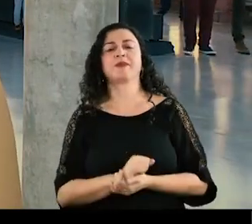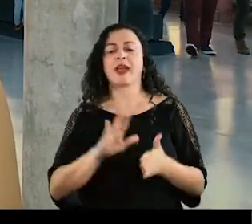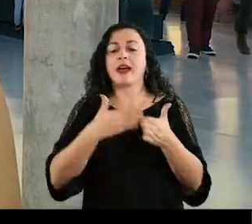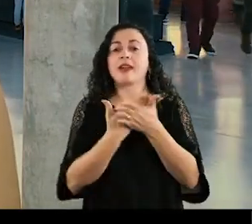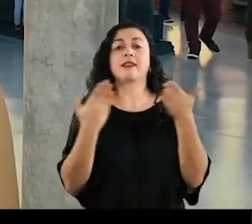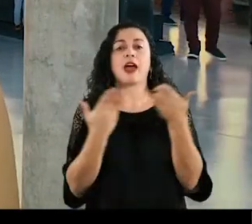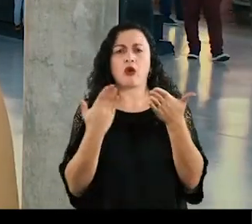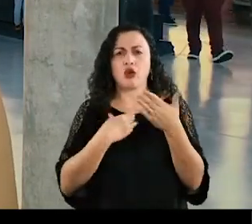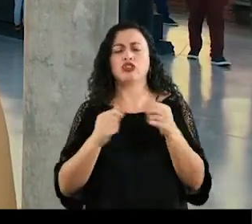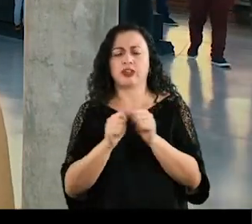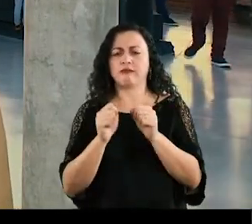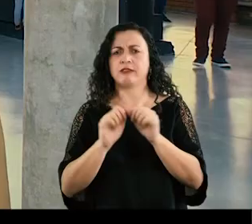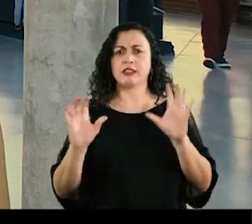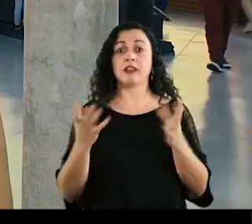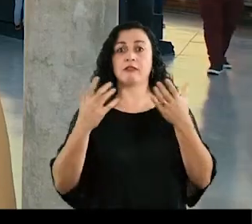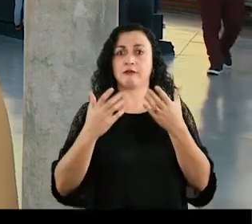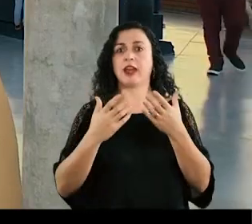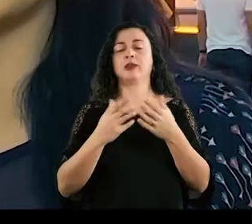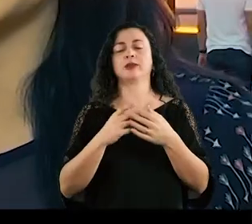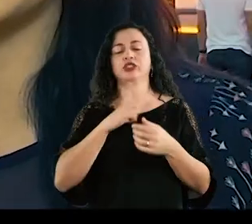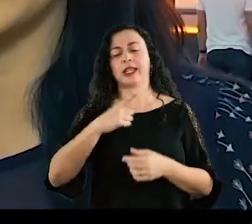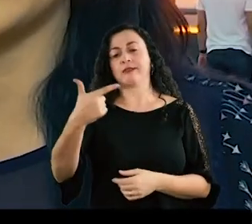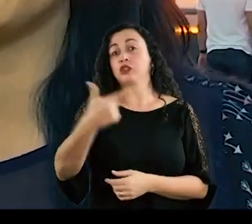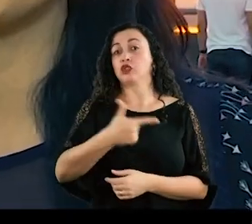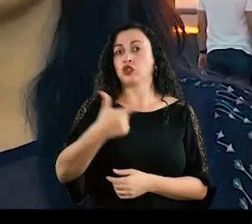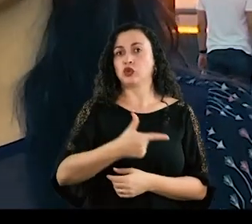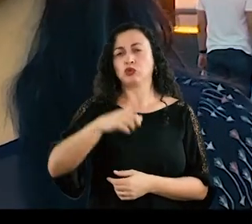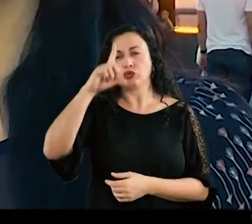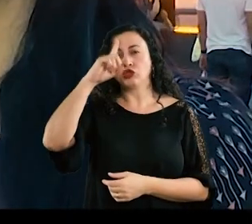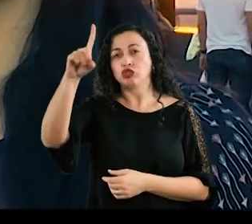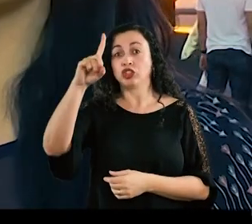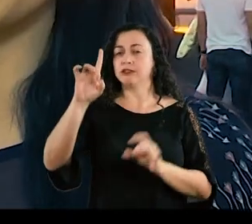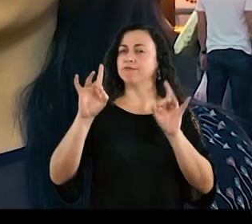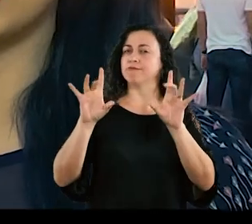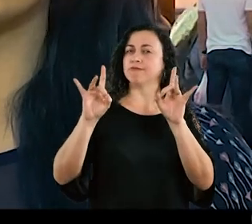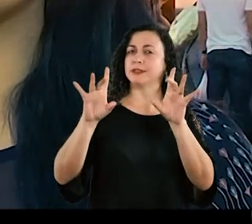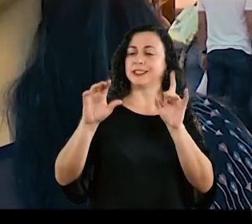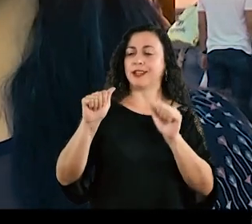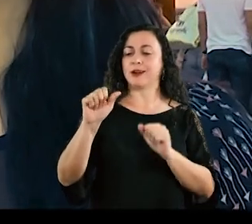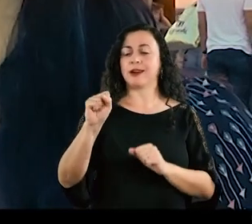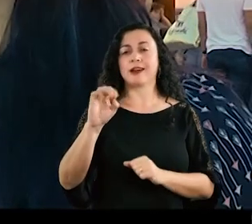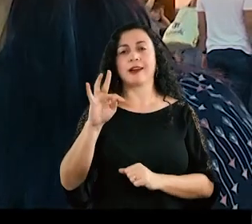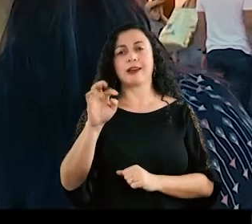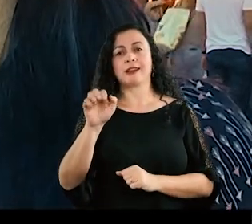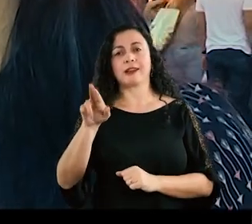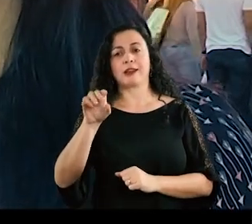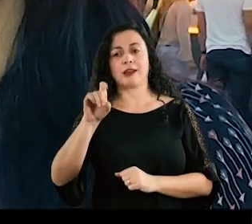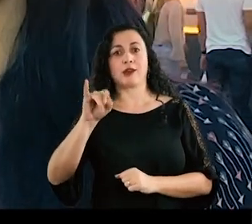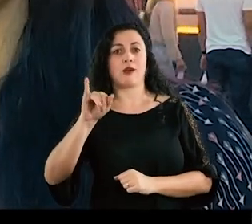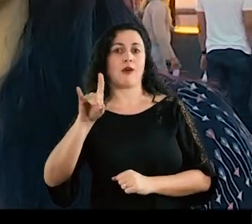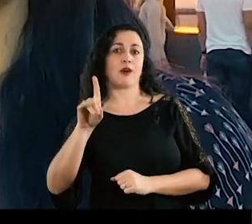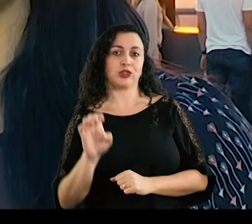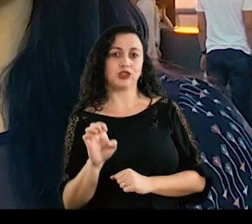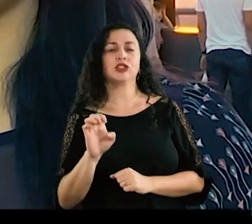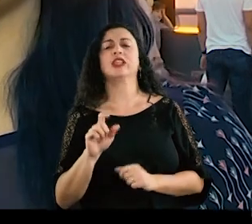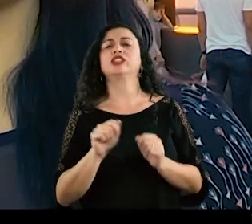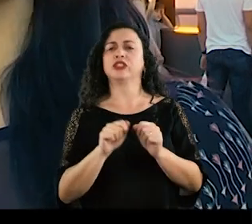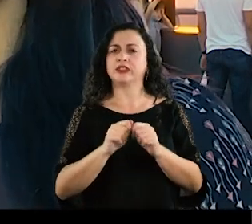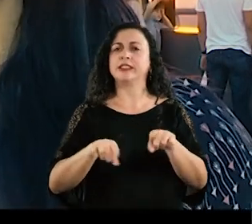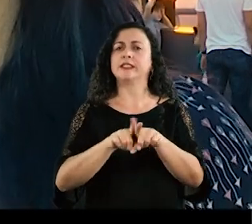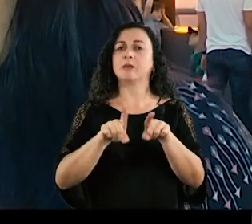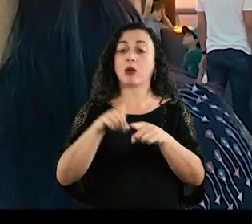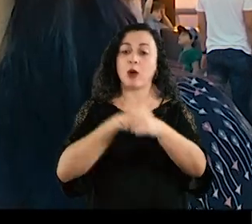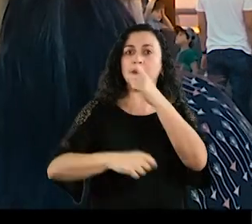alguns eventos grandes. A gente está na segunda edição do Asteroid Day. Nós realizamos ano passado também. Nós realizamos a World Space